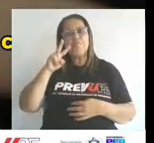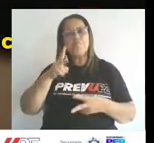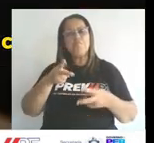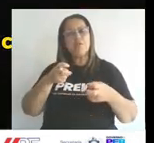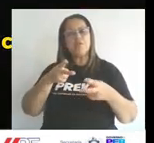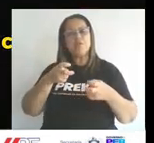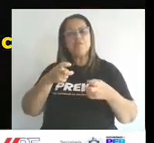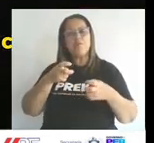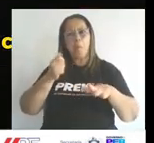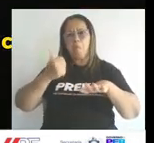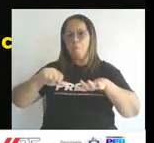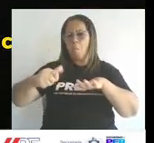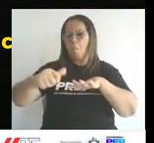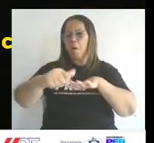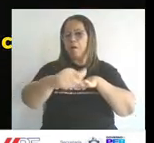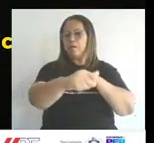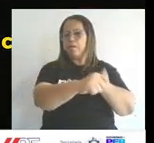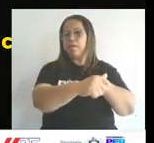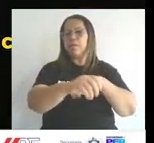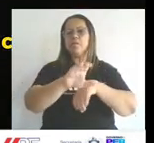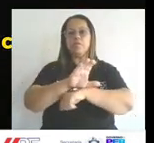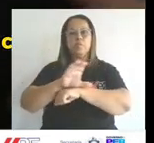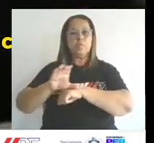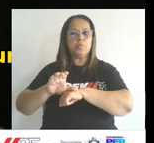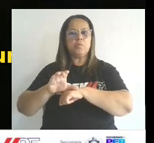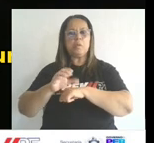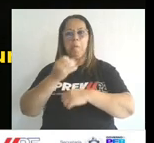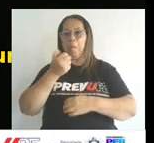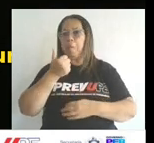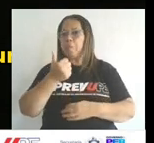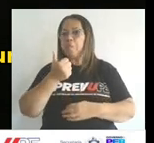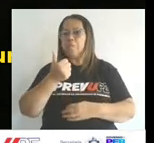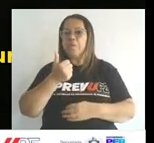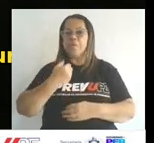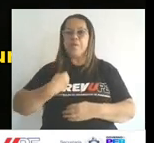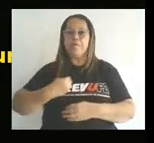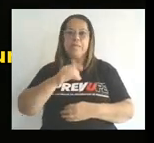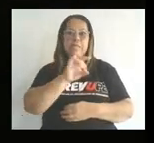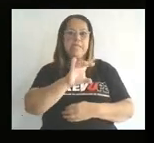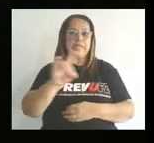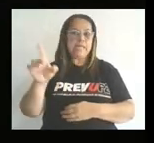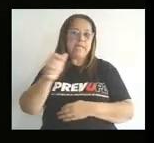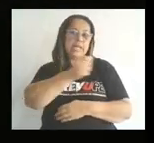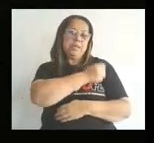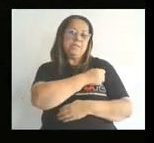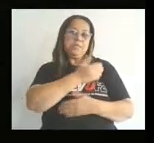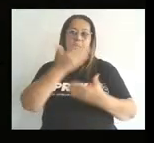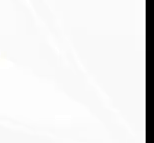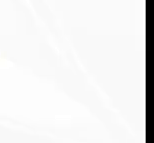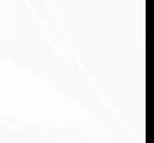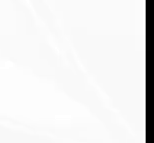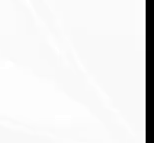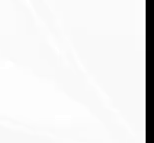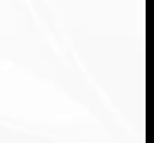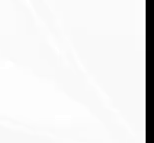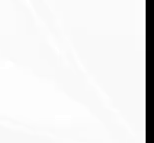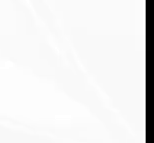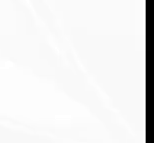no curso e a eficácia na vida desses alunos, né? E é isso, obrigado.